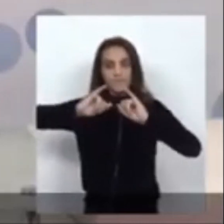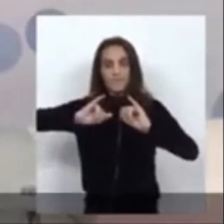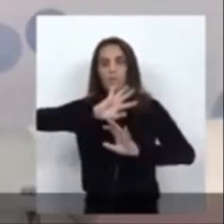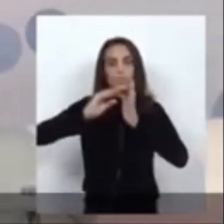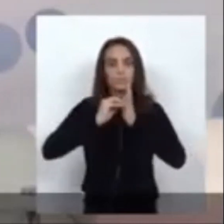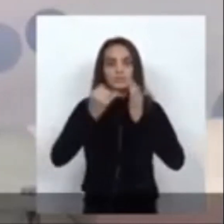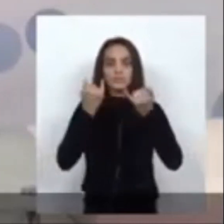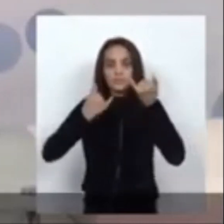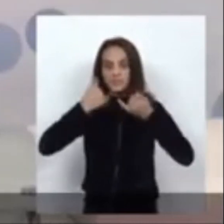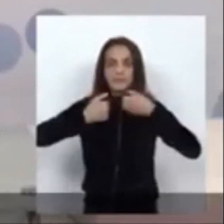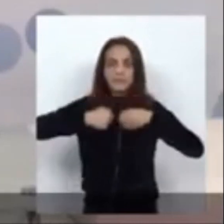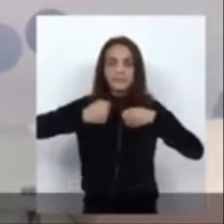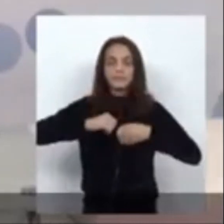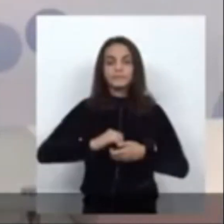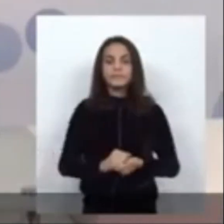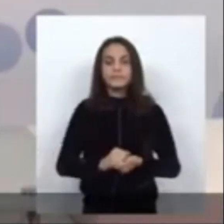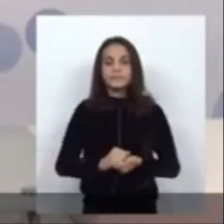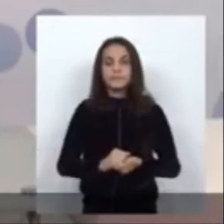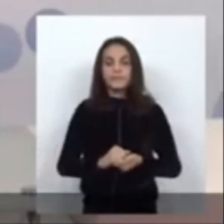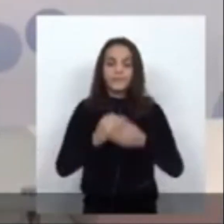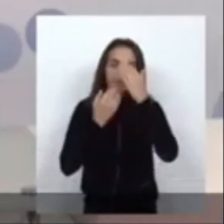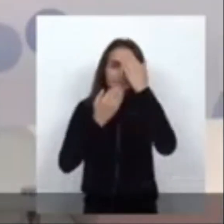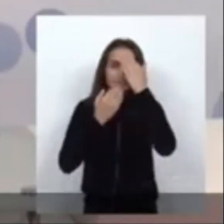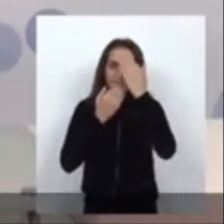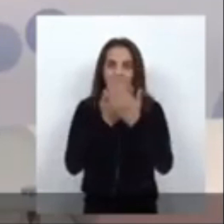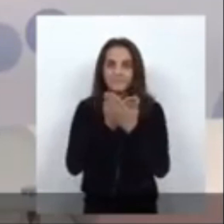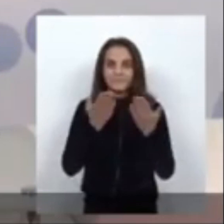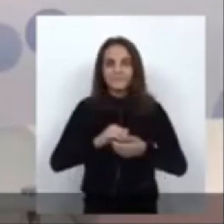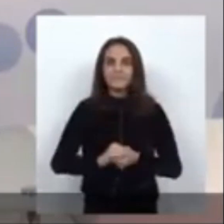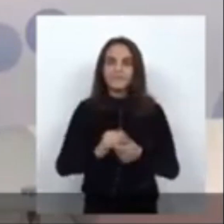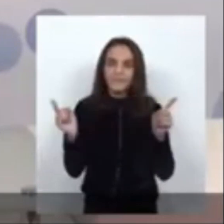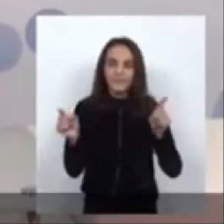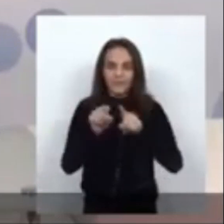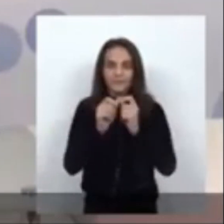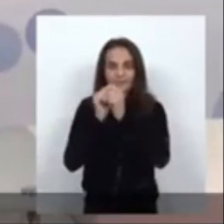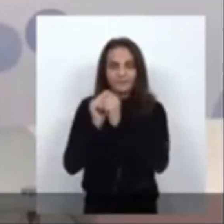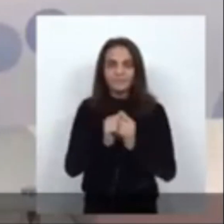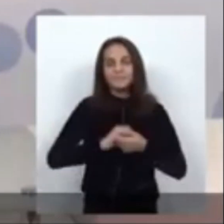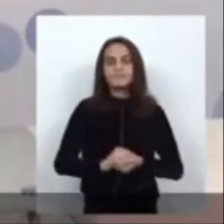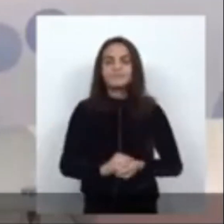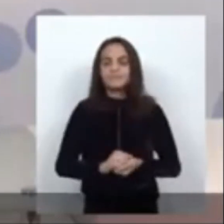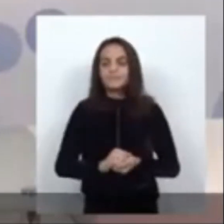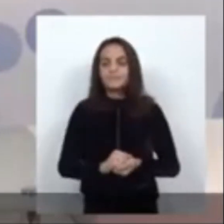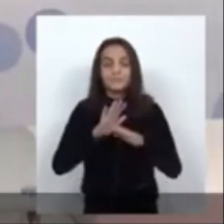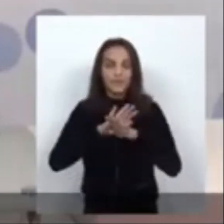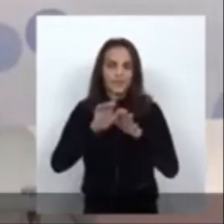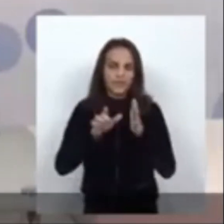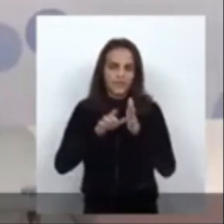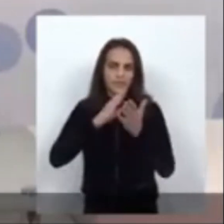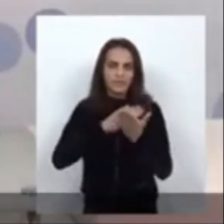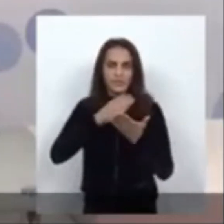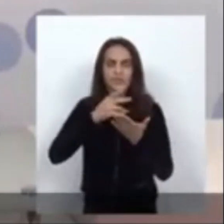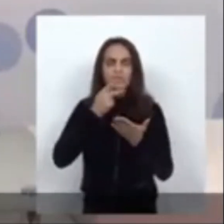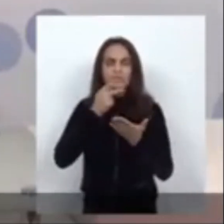informações necessárias em tempo hábil. Então, agradeço a elas essa parceria. E só antes de começar a